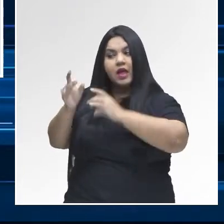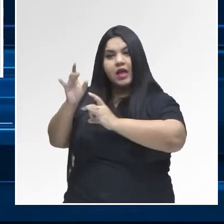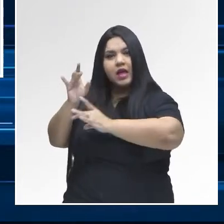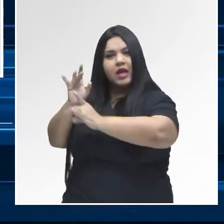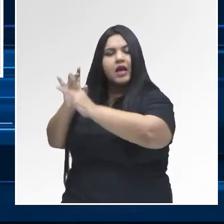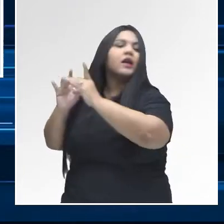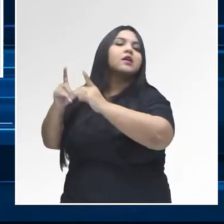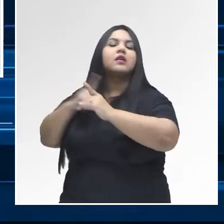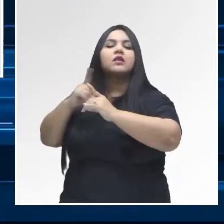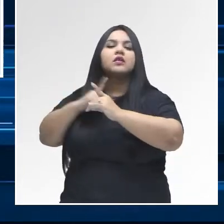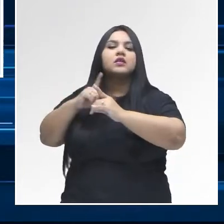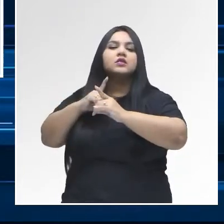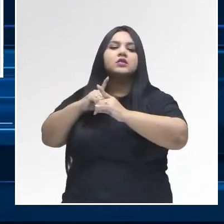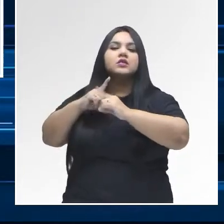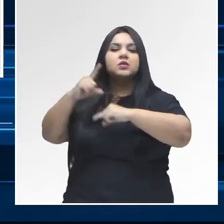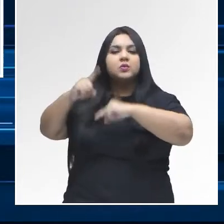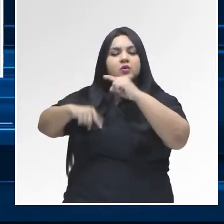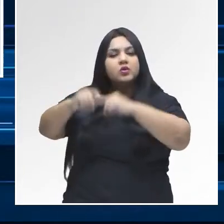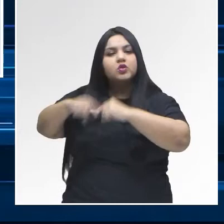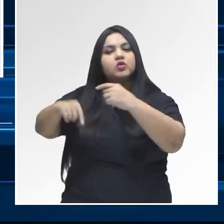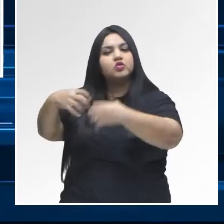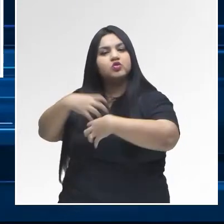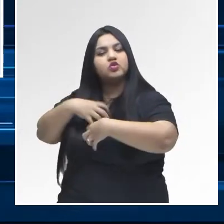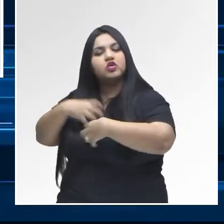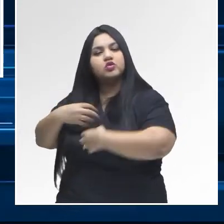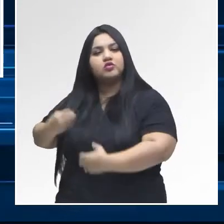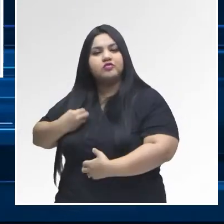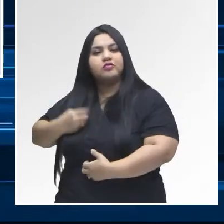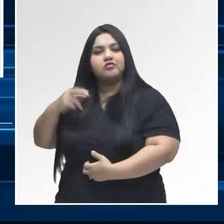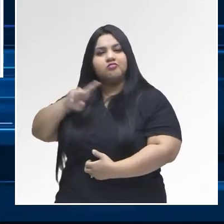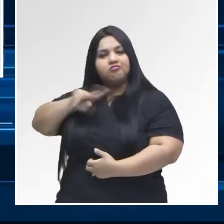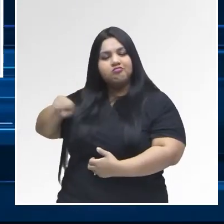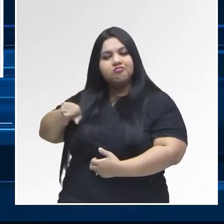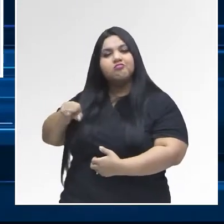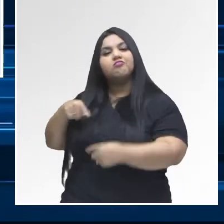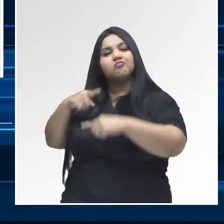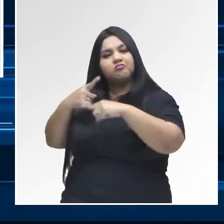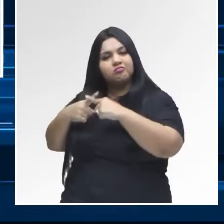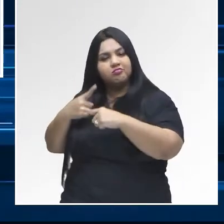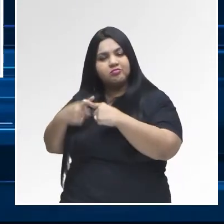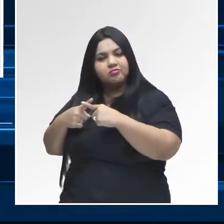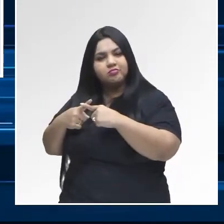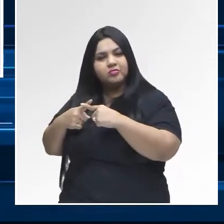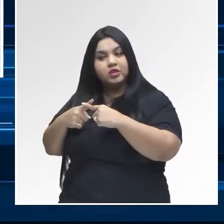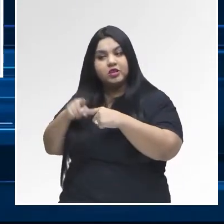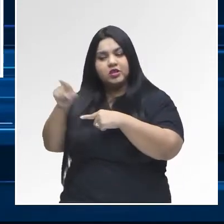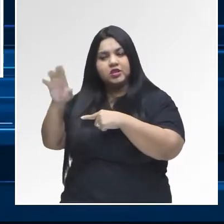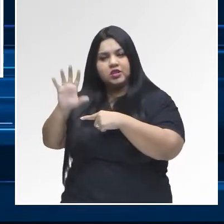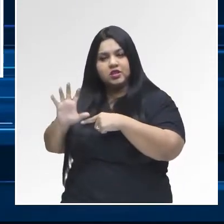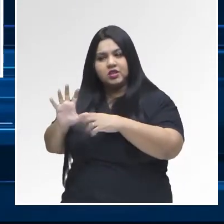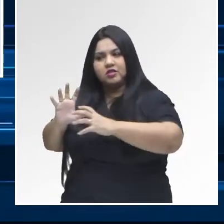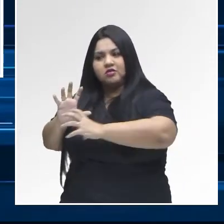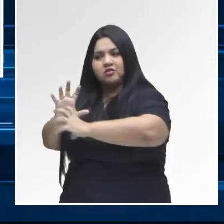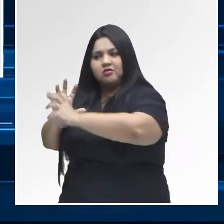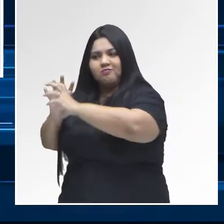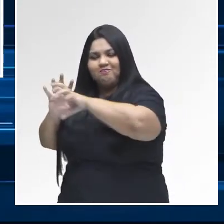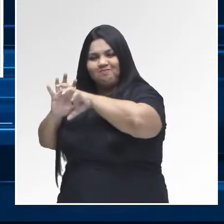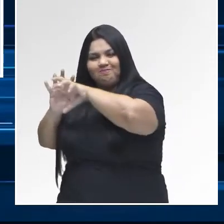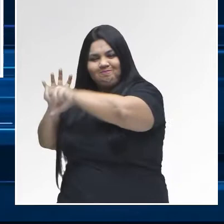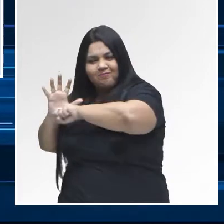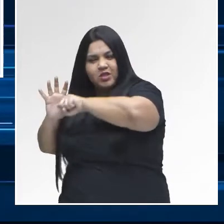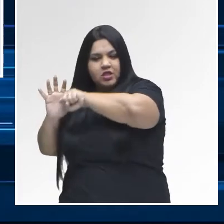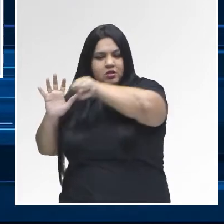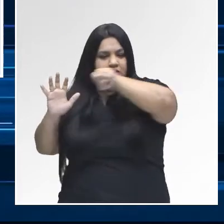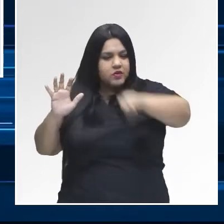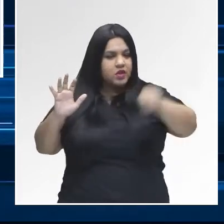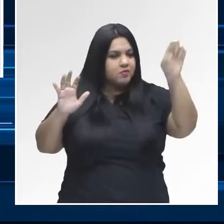uma produção cultural diferente, tem um modo de viver diferente. Então, por conta disso, quando esses africanos chegam no Brasil, não é